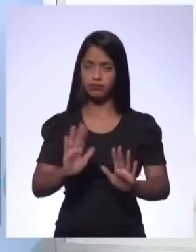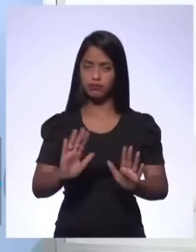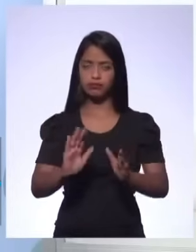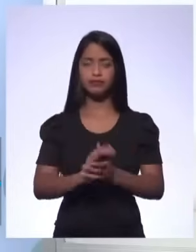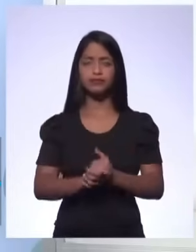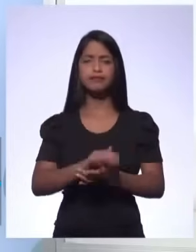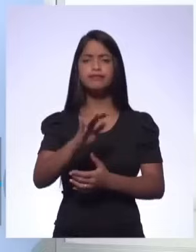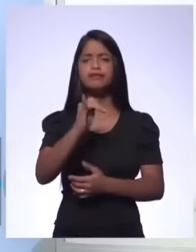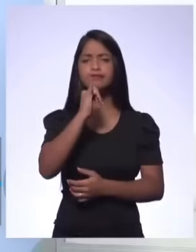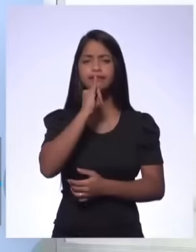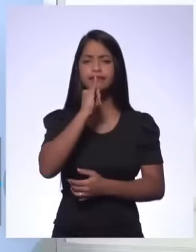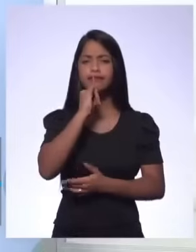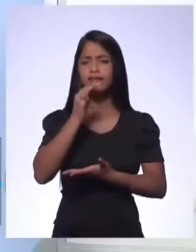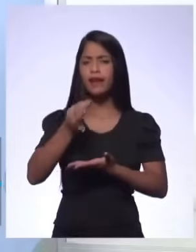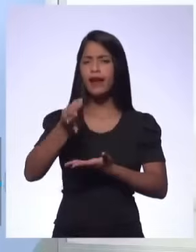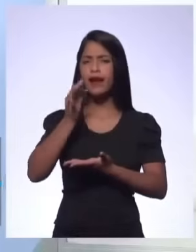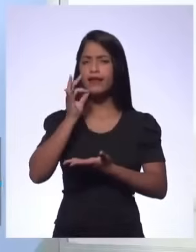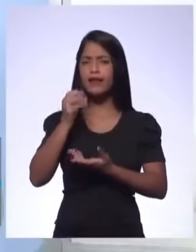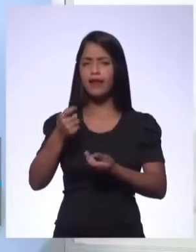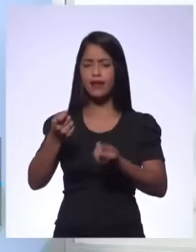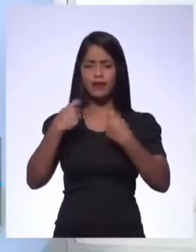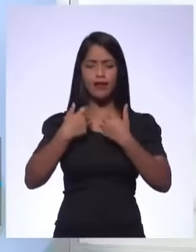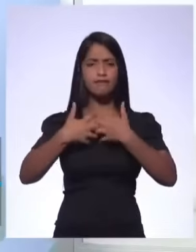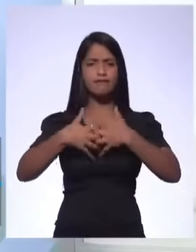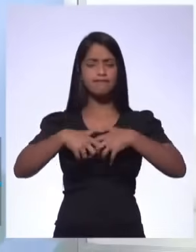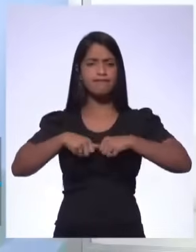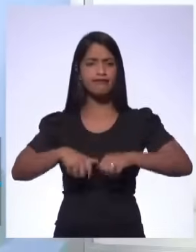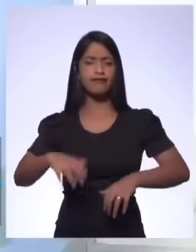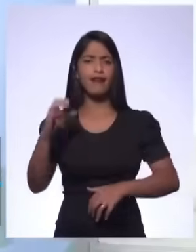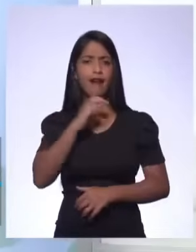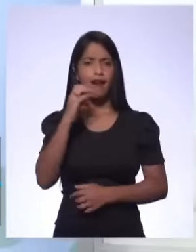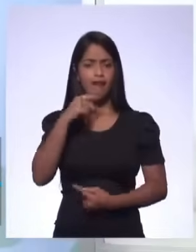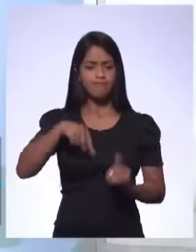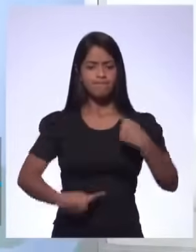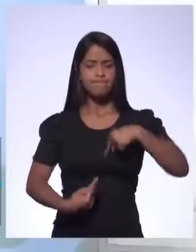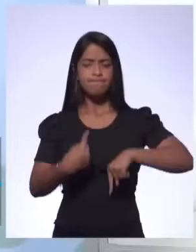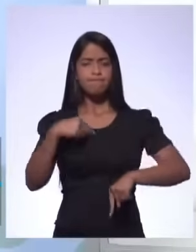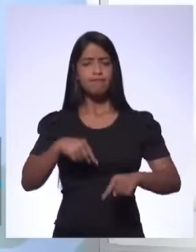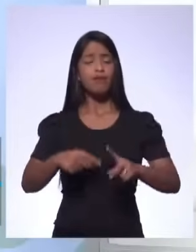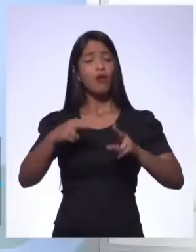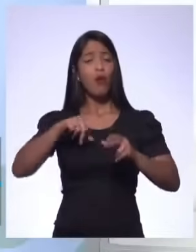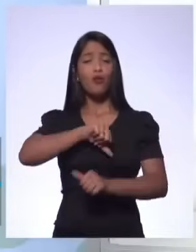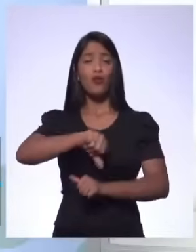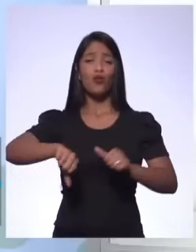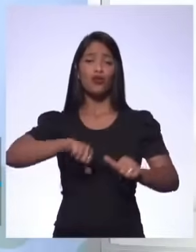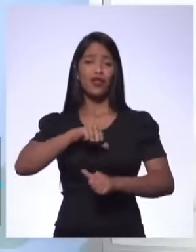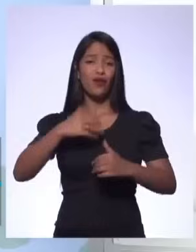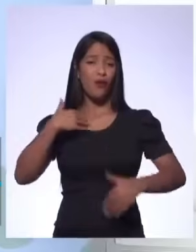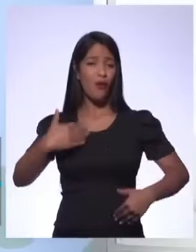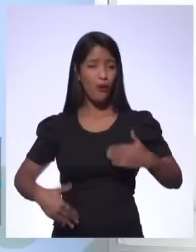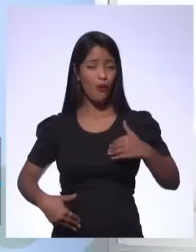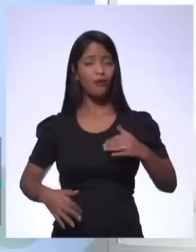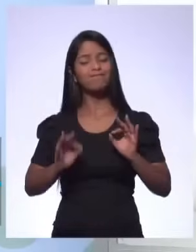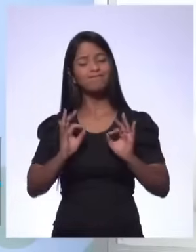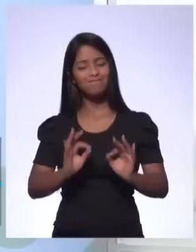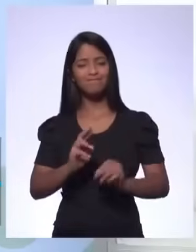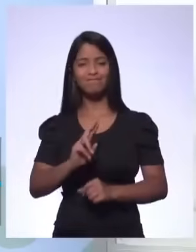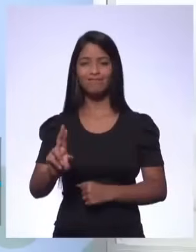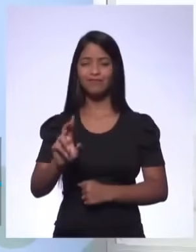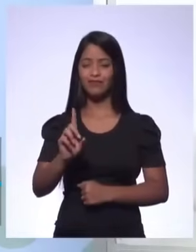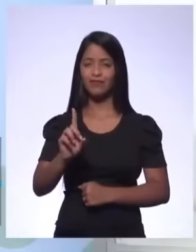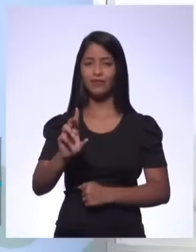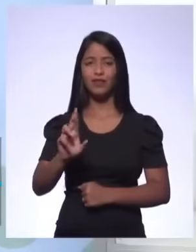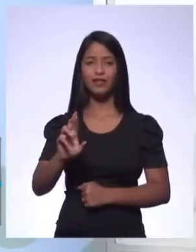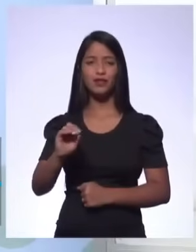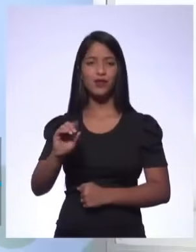ele acelera o metabolismo, ele não está modificando. Se ele está modificando o metabolismo do corpo, é uma droga. Para eu considerar droga, e aí não